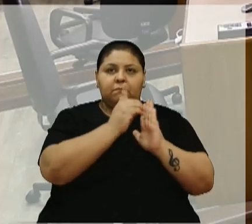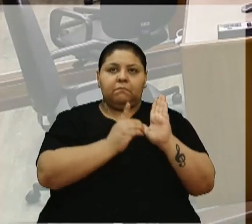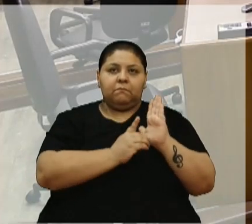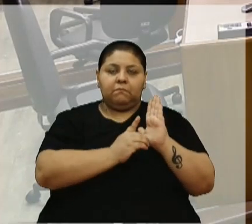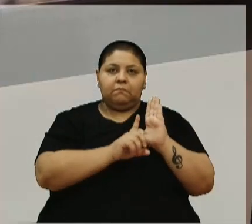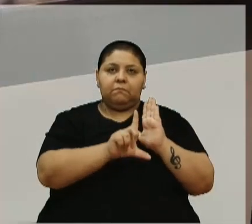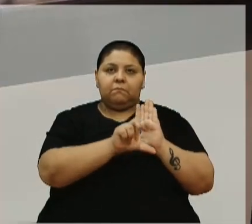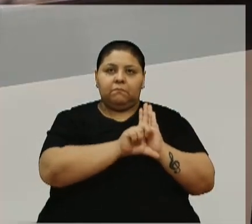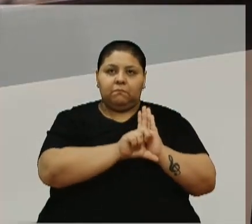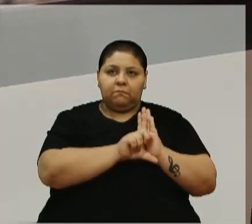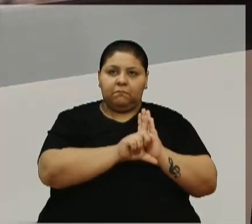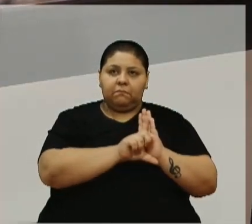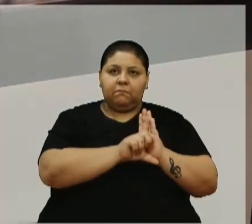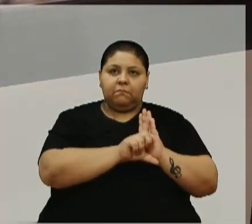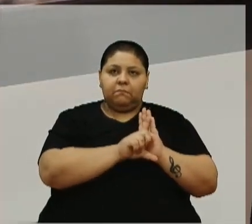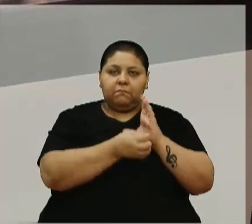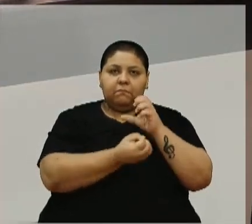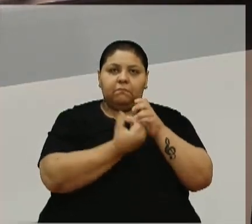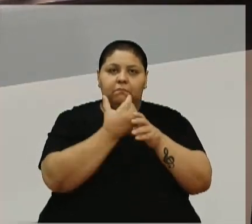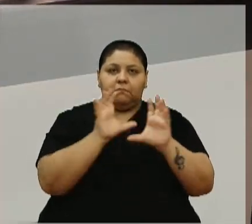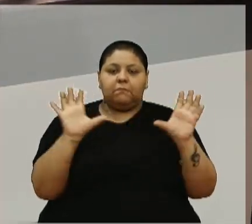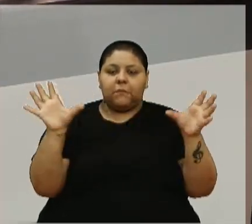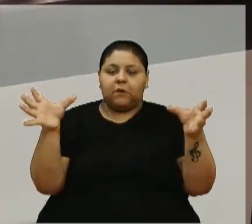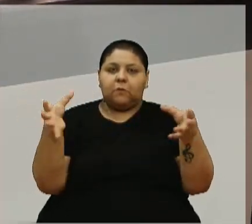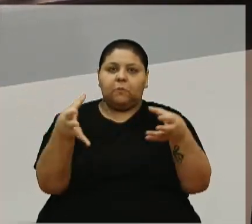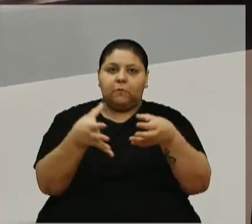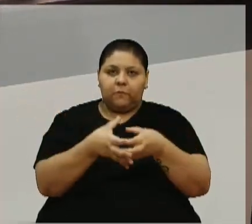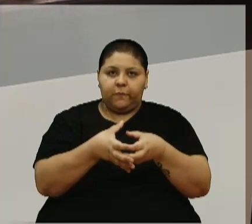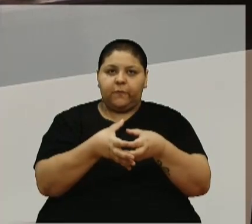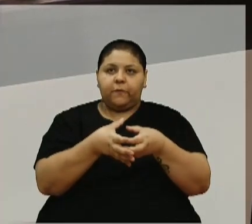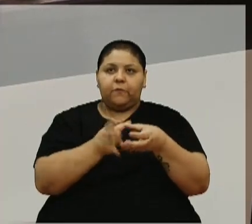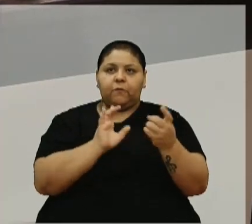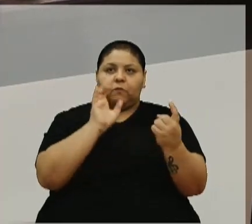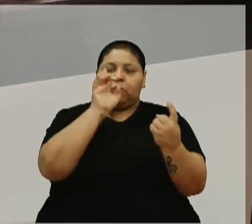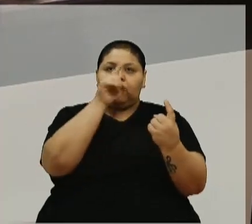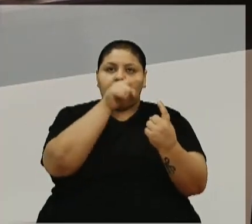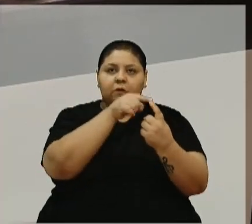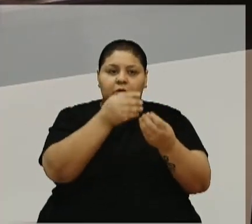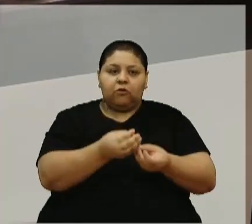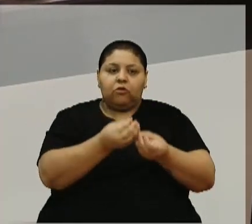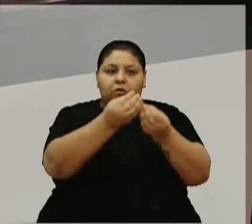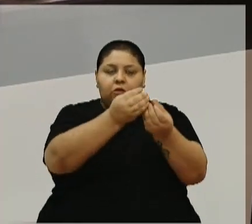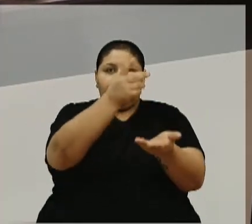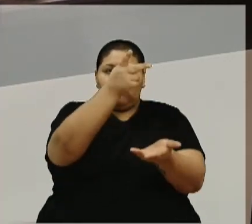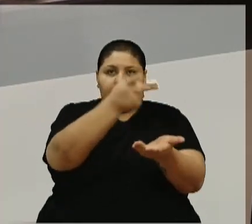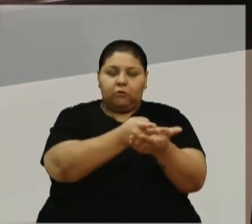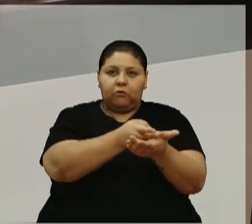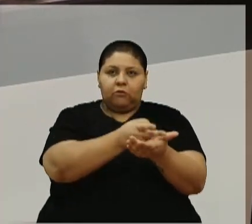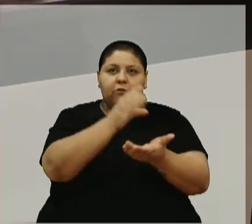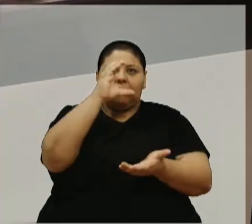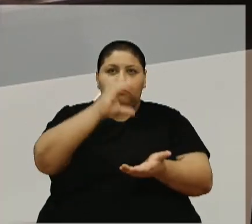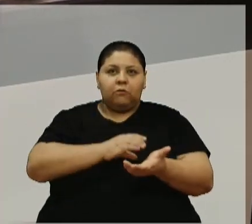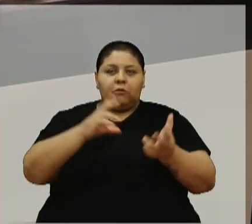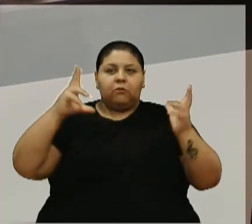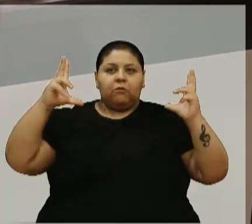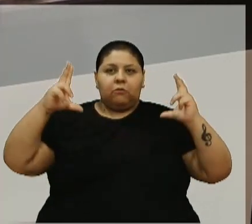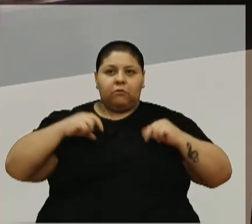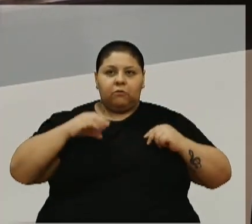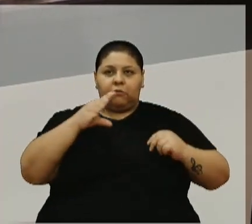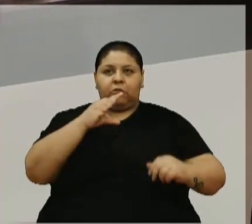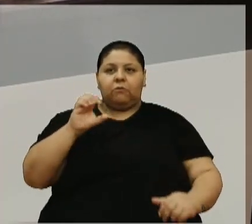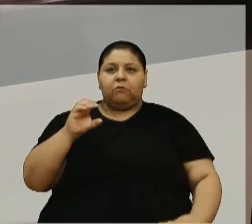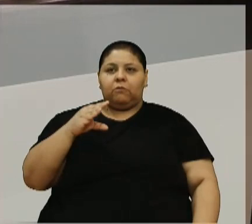legislativo. É de autoria coletiva e objetiva conceder o título de cidadã emérito à senhora